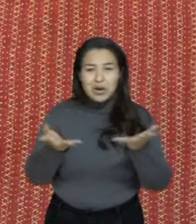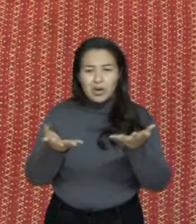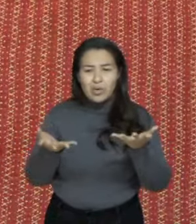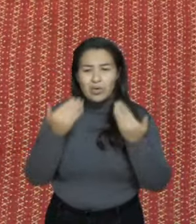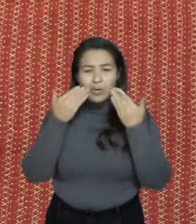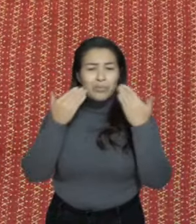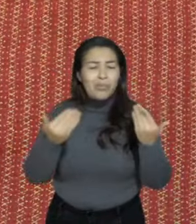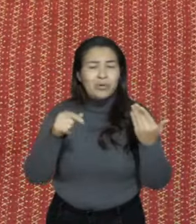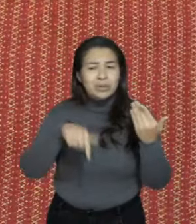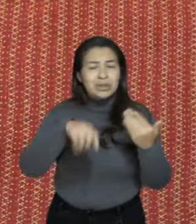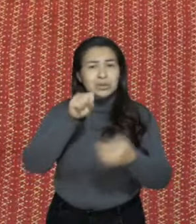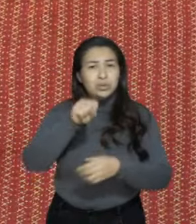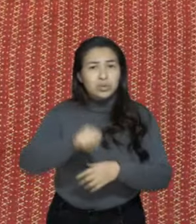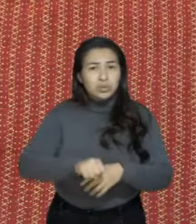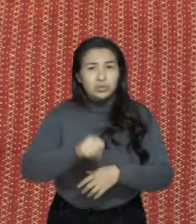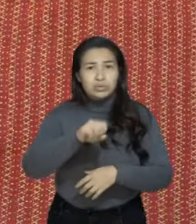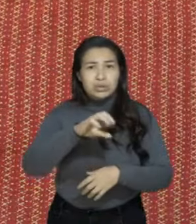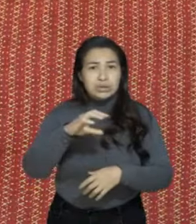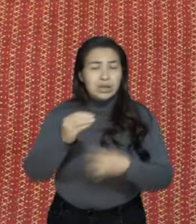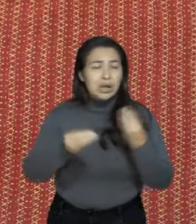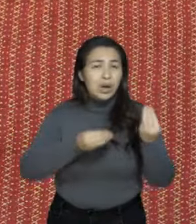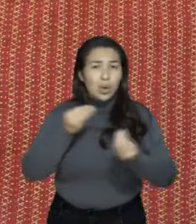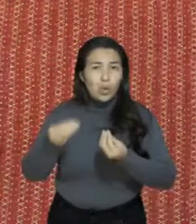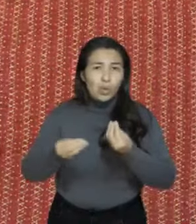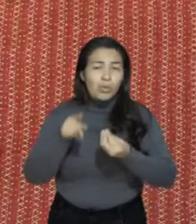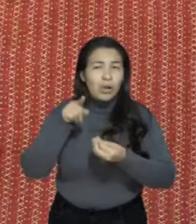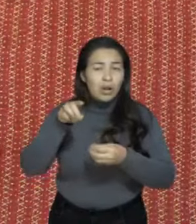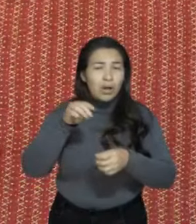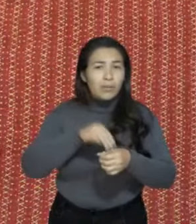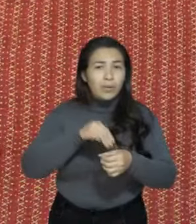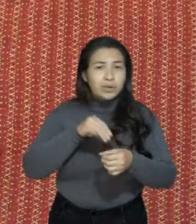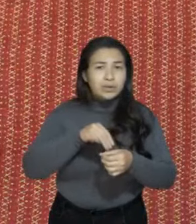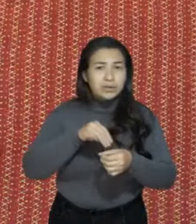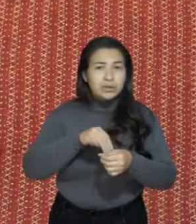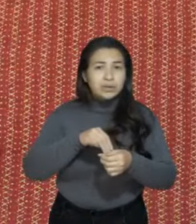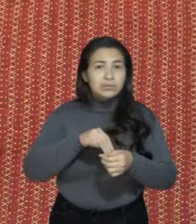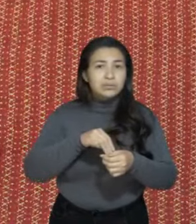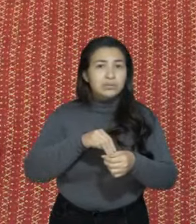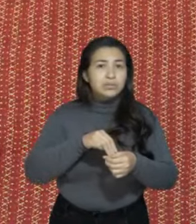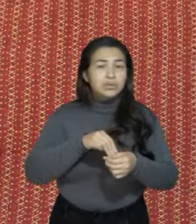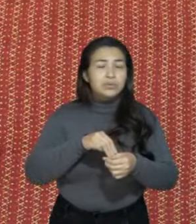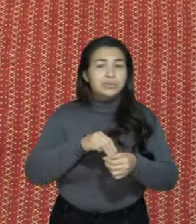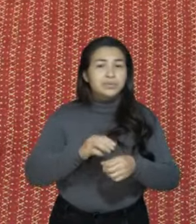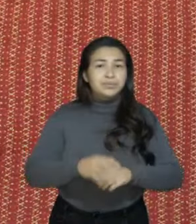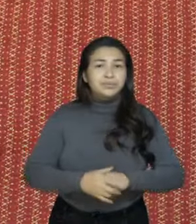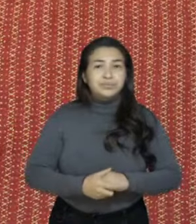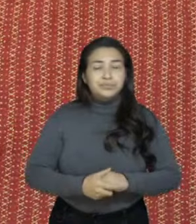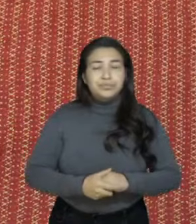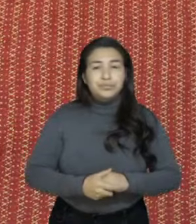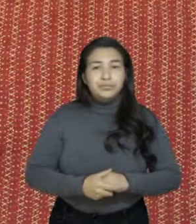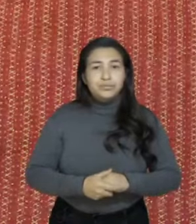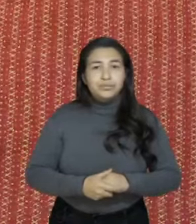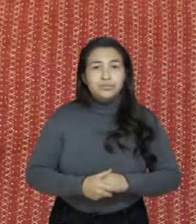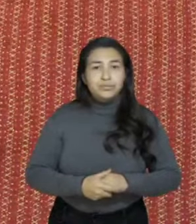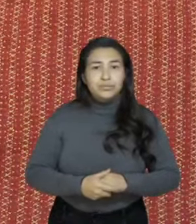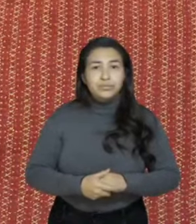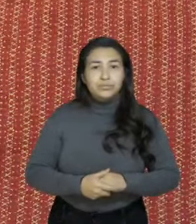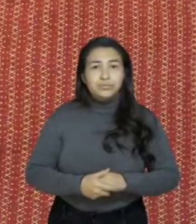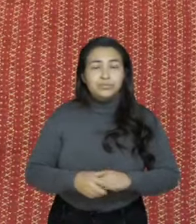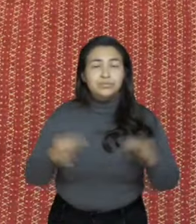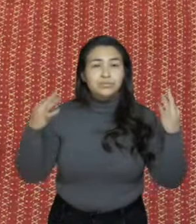de Santa Catarina a cidade lá o prefeito representa muito bem o vice-prefeito administração é a questão